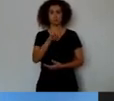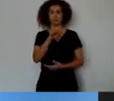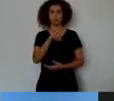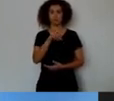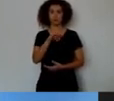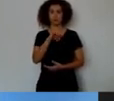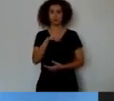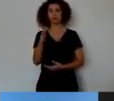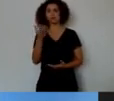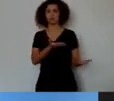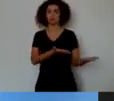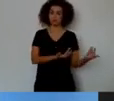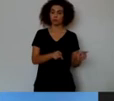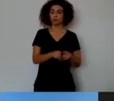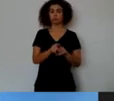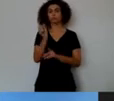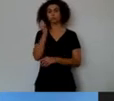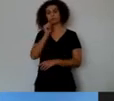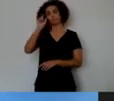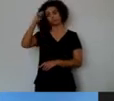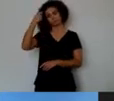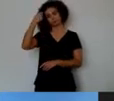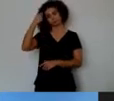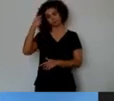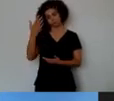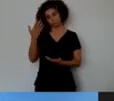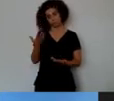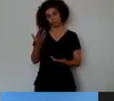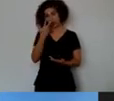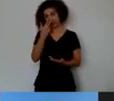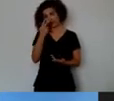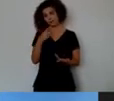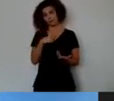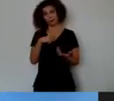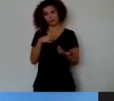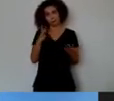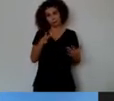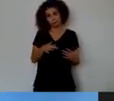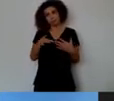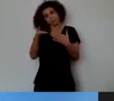negras. Então, nesse sentido, né, homens estão morrendo, apesar de, teoricamente, ter um privilégio, né, do patriarcado.